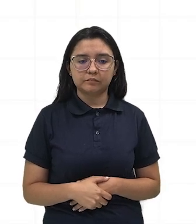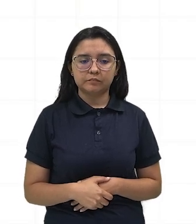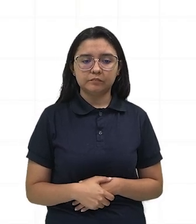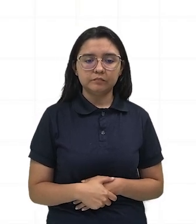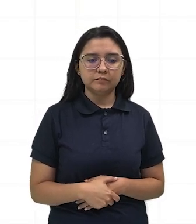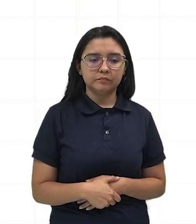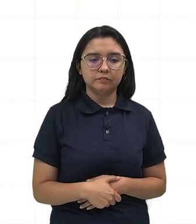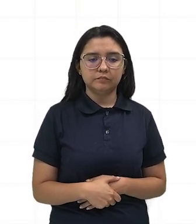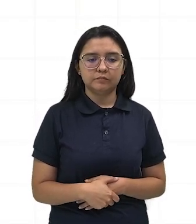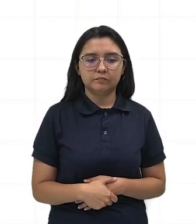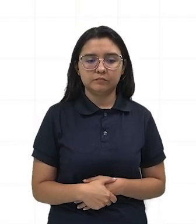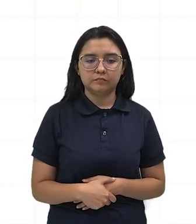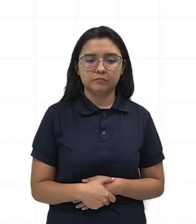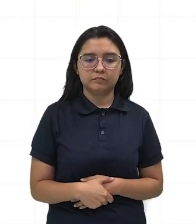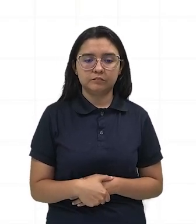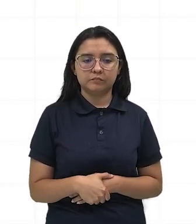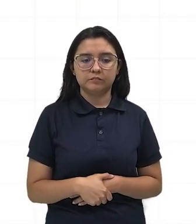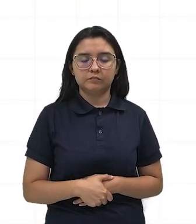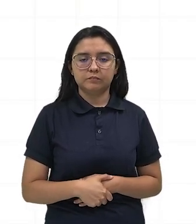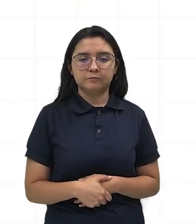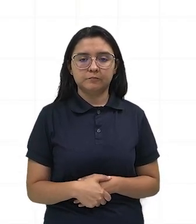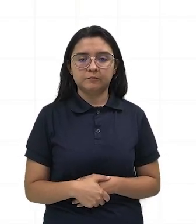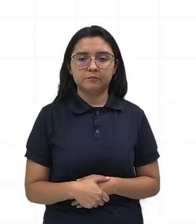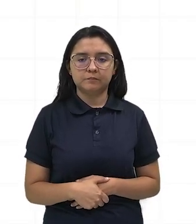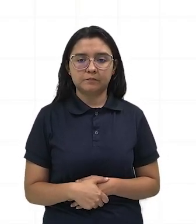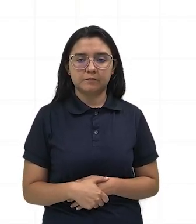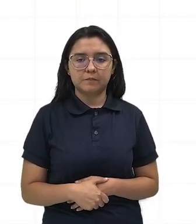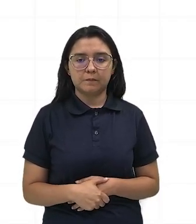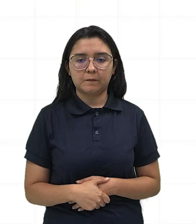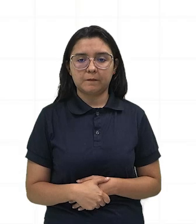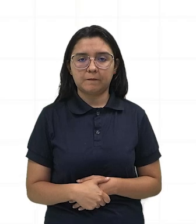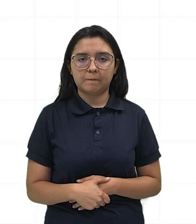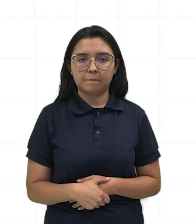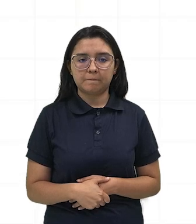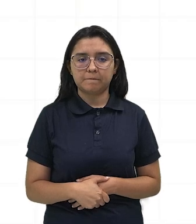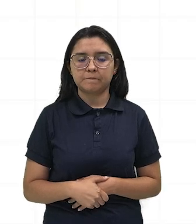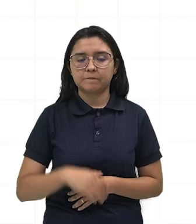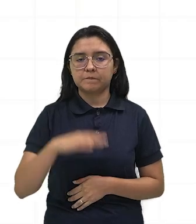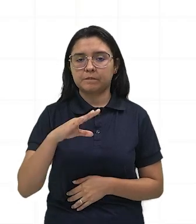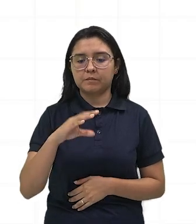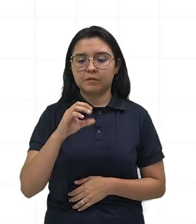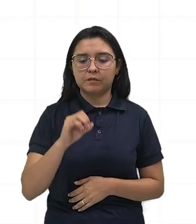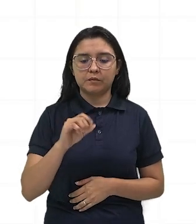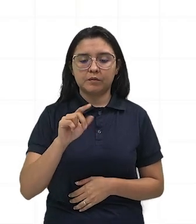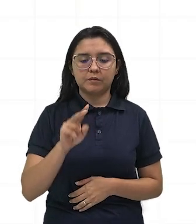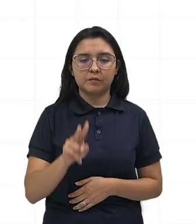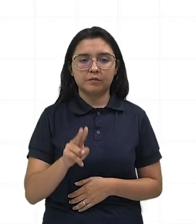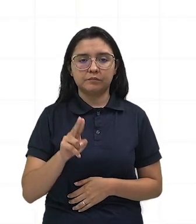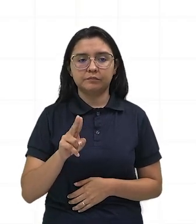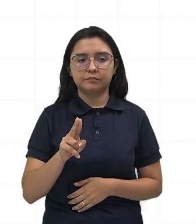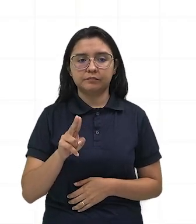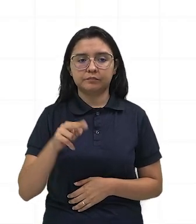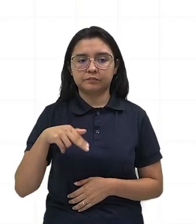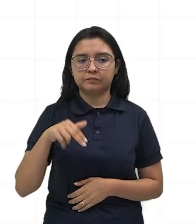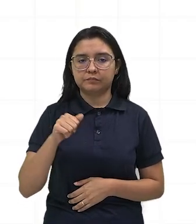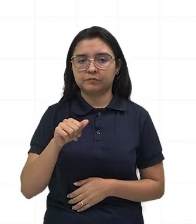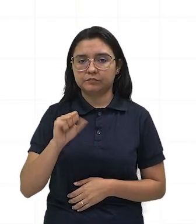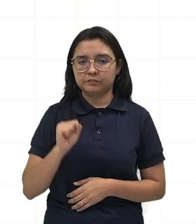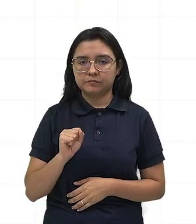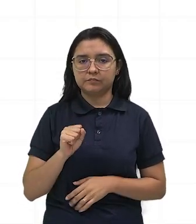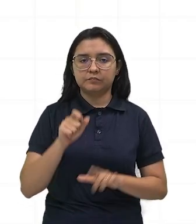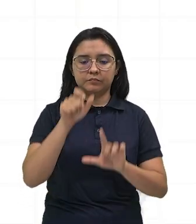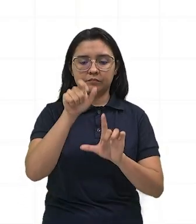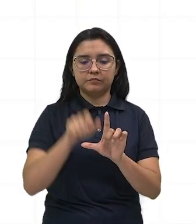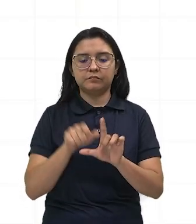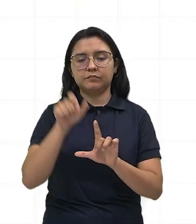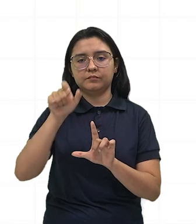é um gráfico de colunas, né? Que a coluna, ela fica na vertical. Vou fazer uma coluna